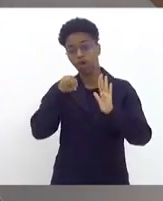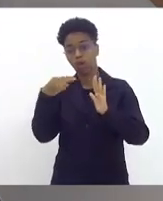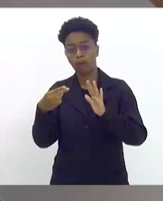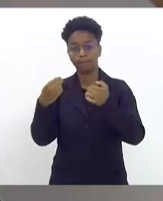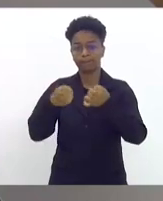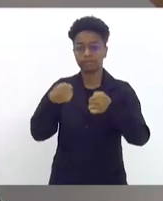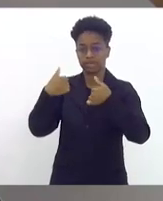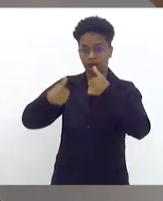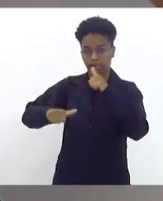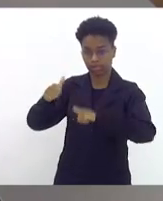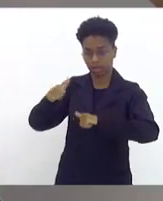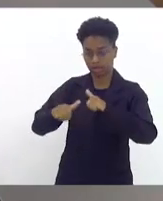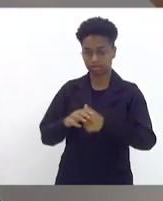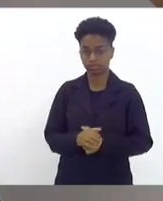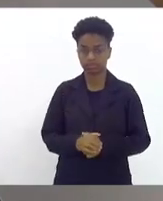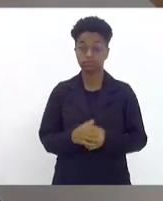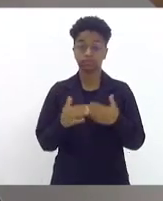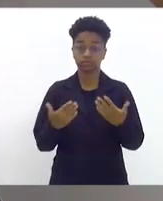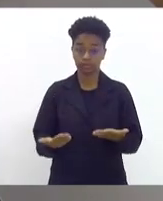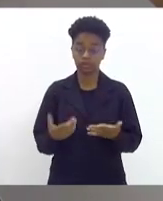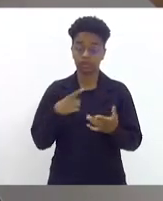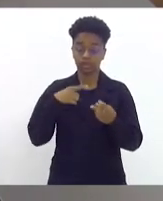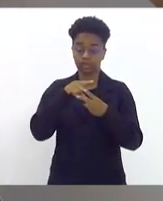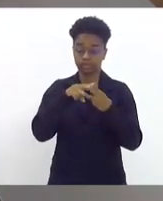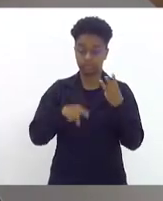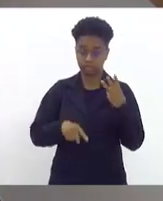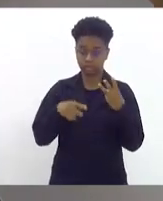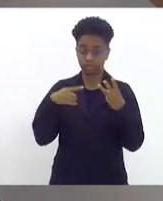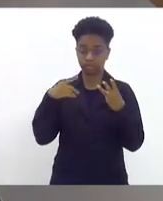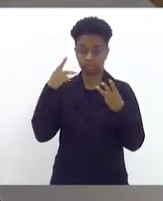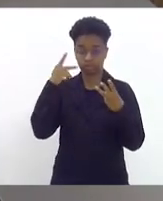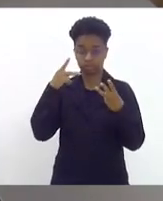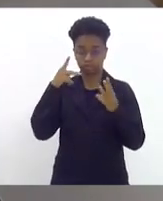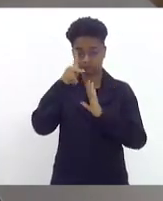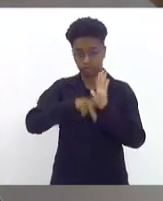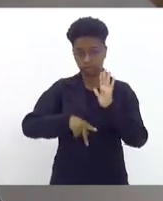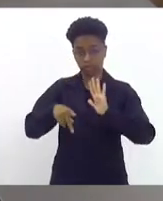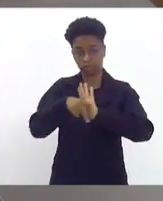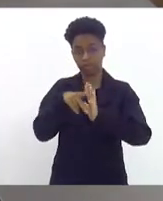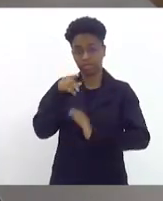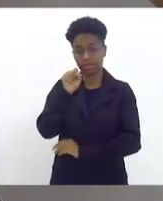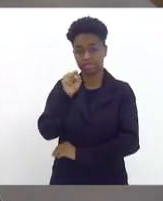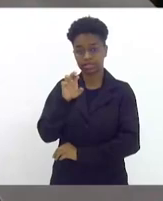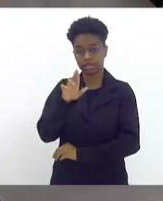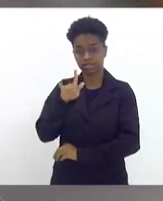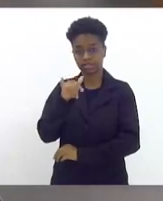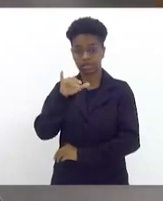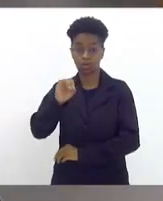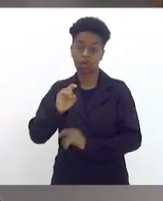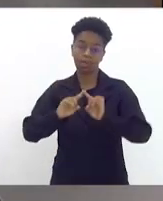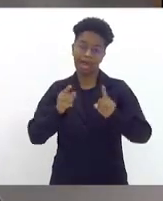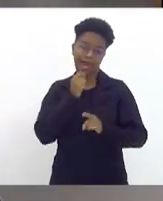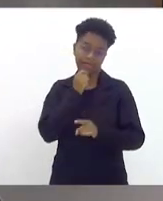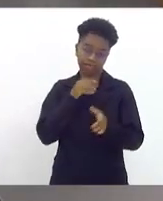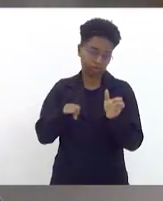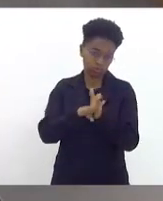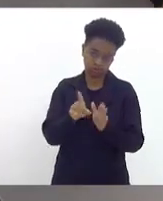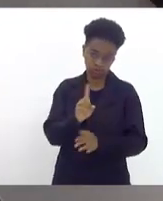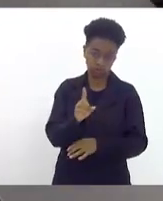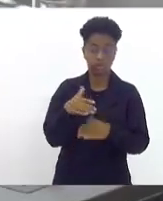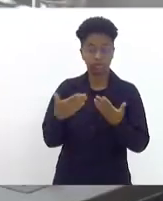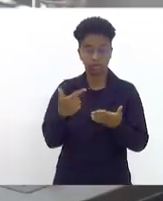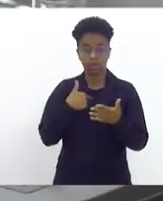Então os três primeiros projetos são de relatoria Deputado Dr Serginho Como ele ainda tá deslocamento eu